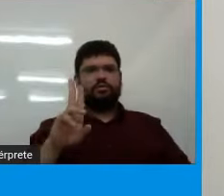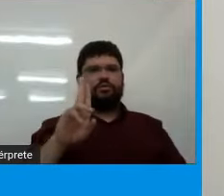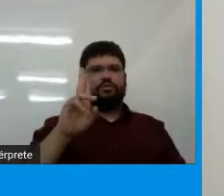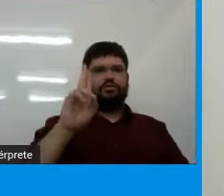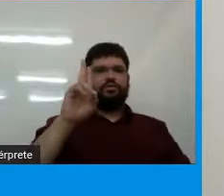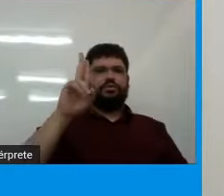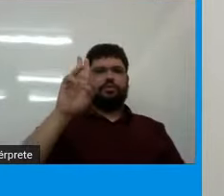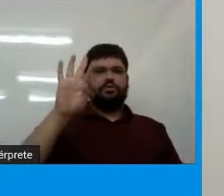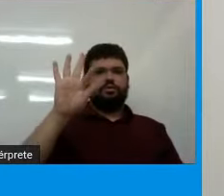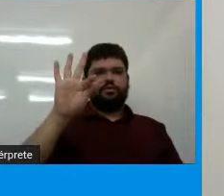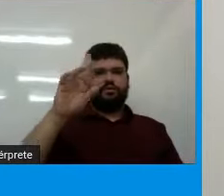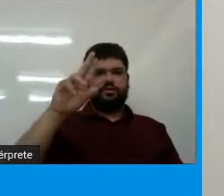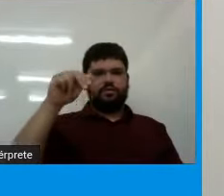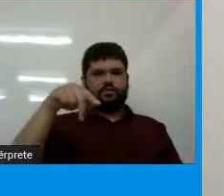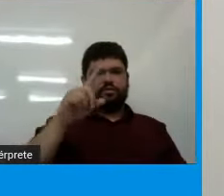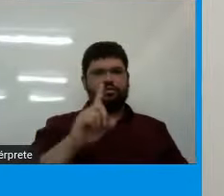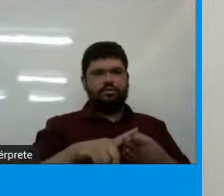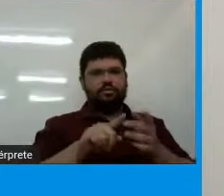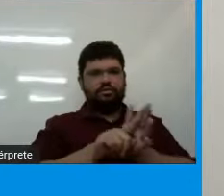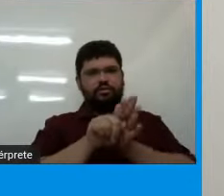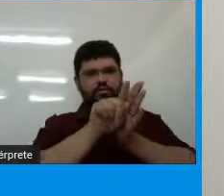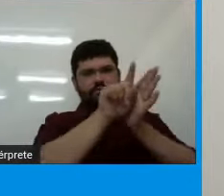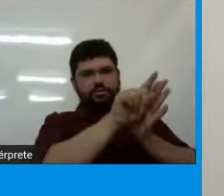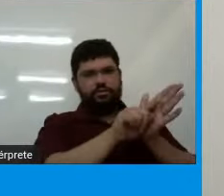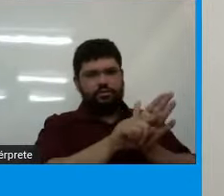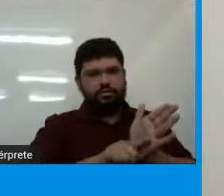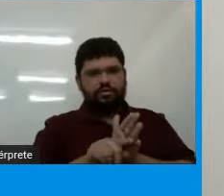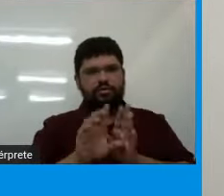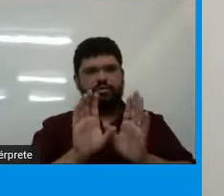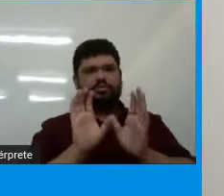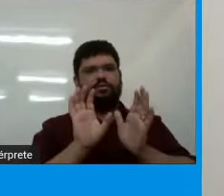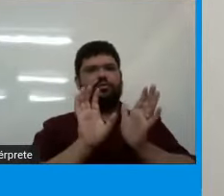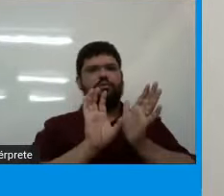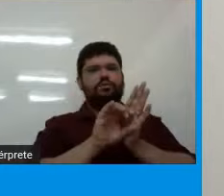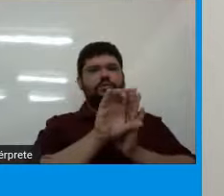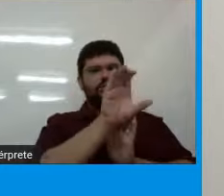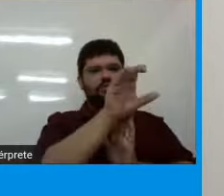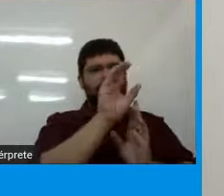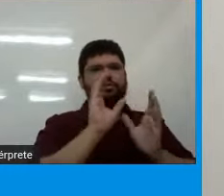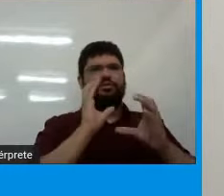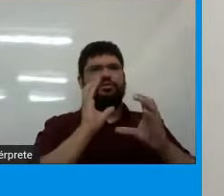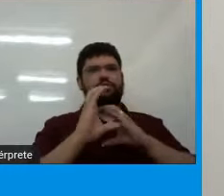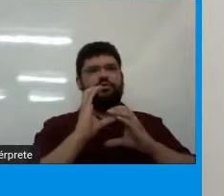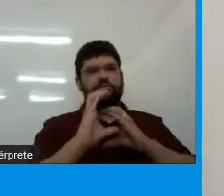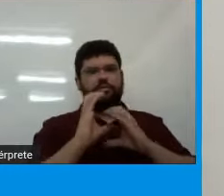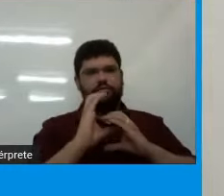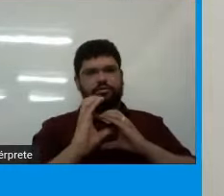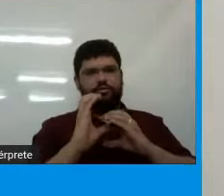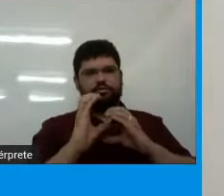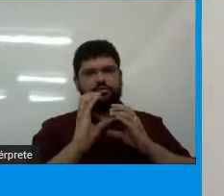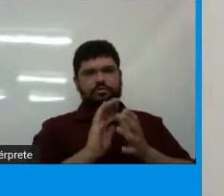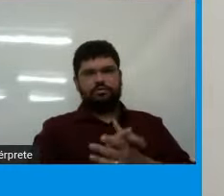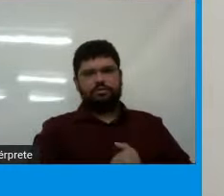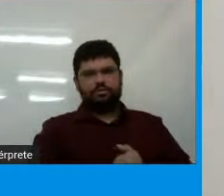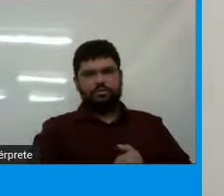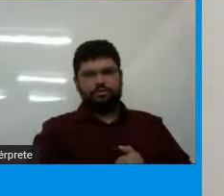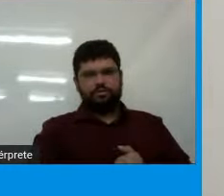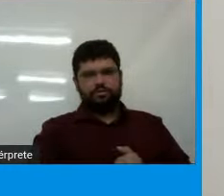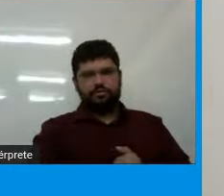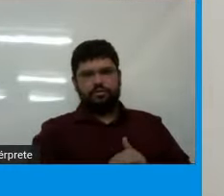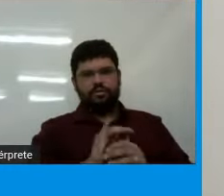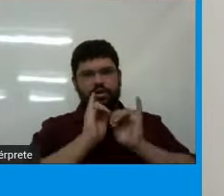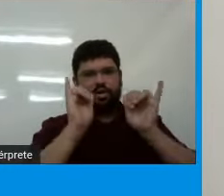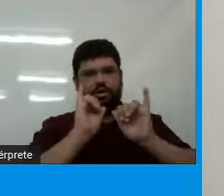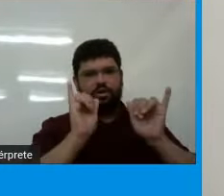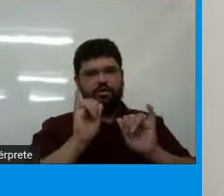sou pesquisadora de Educação e Comunicação do Laboratório de Inovação Tecnológica em Saúde, o LAICS. Eu estou aqui para passar algumas dicas para